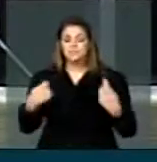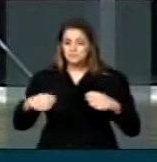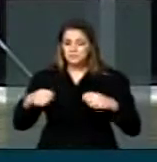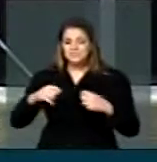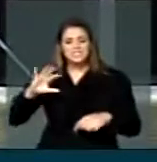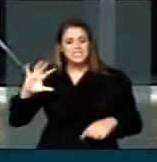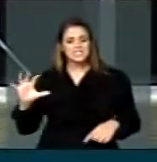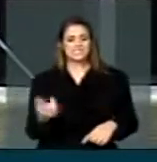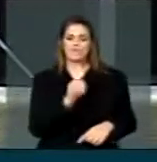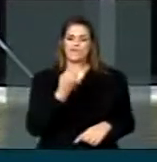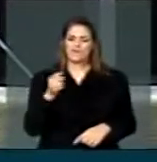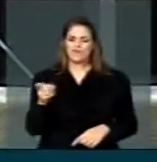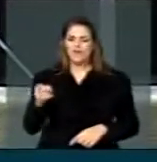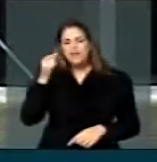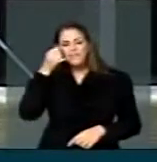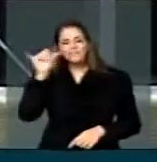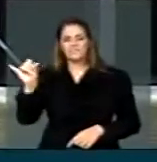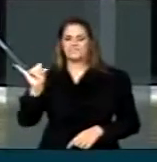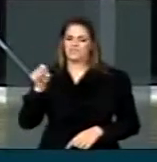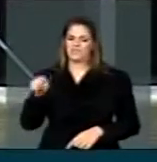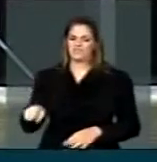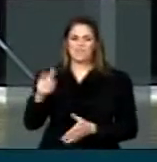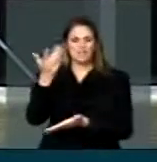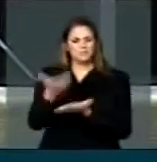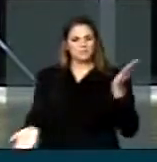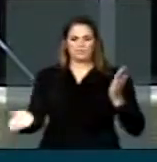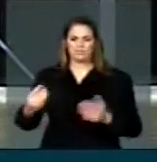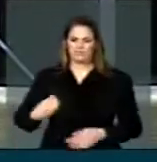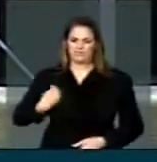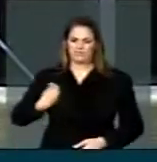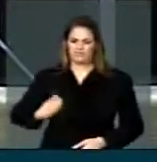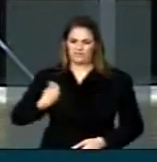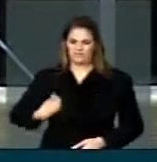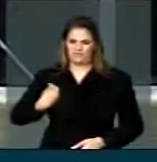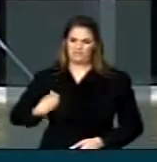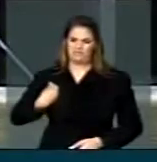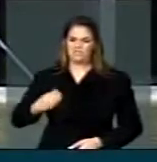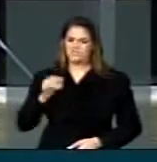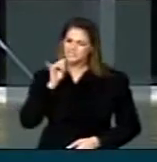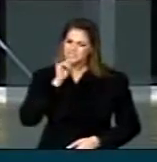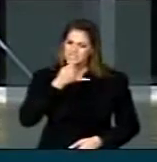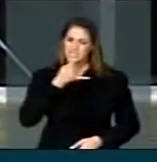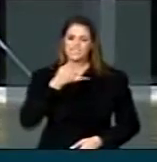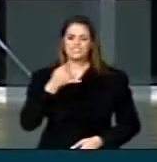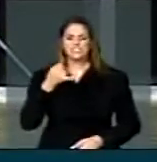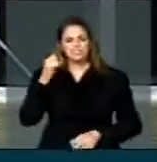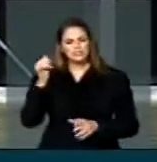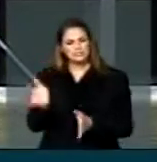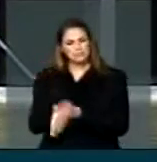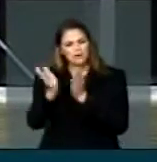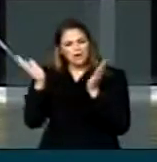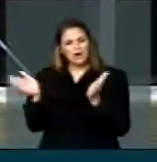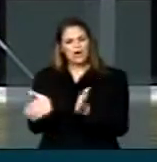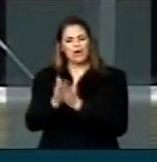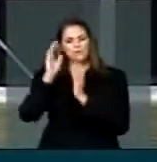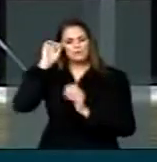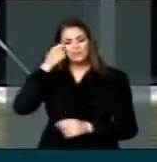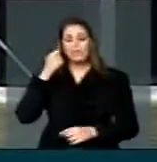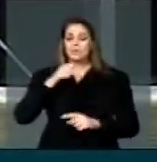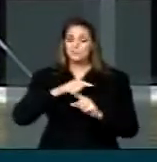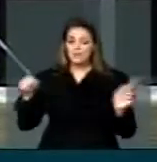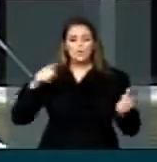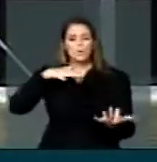resgatando-os da tragédia social que infelizmente assola não somente o povo pobre brasileiro como no mundo